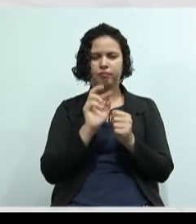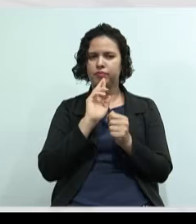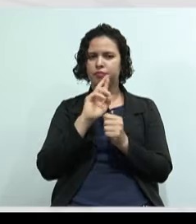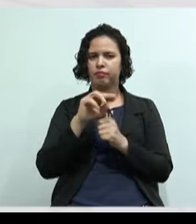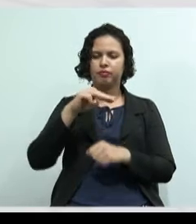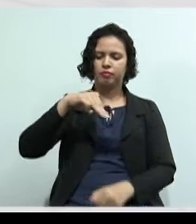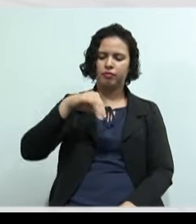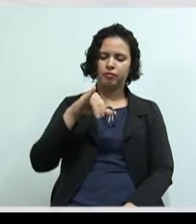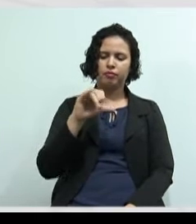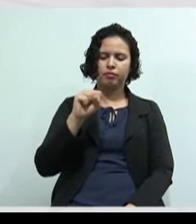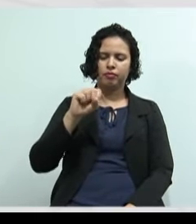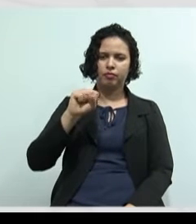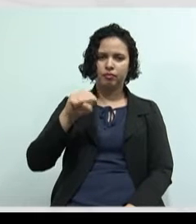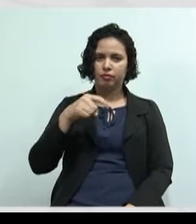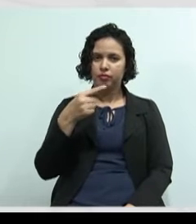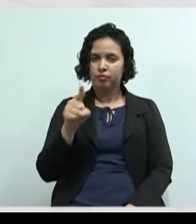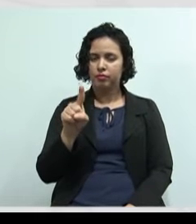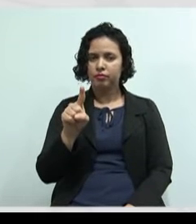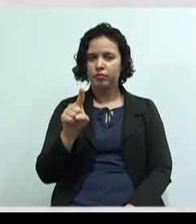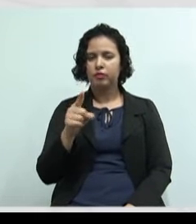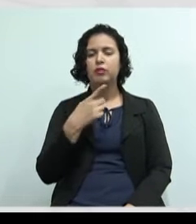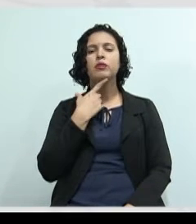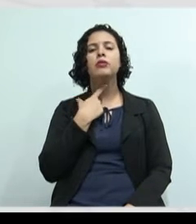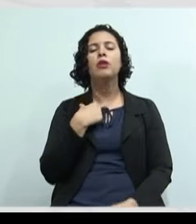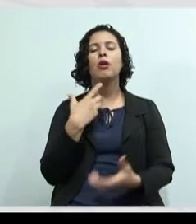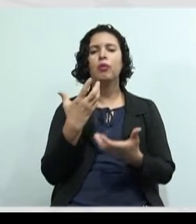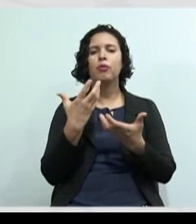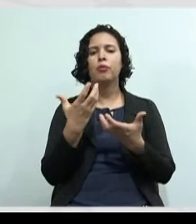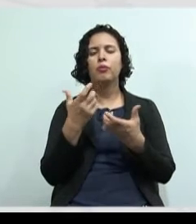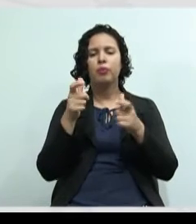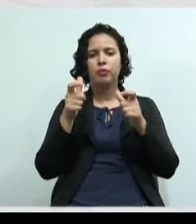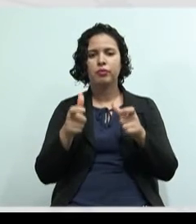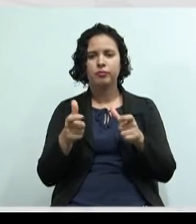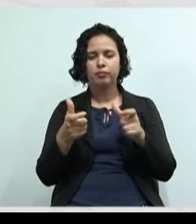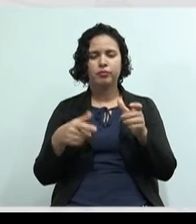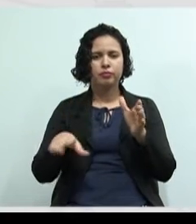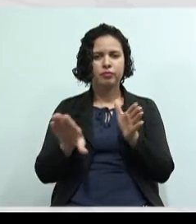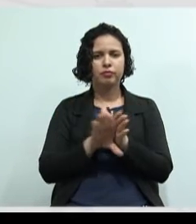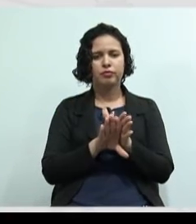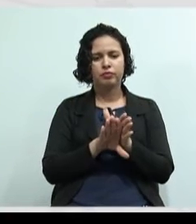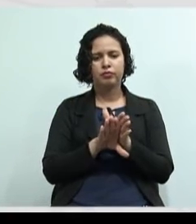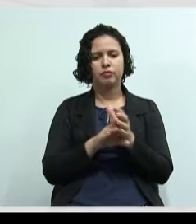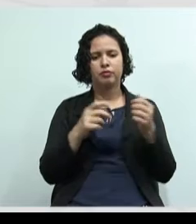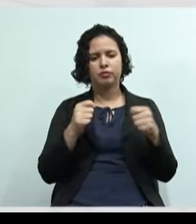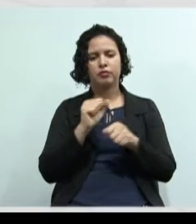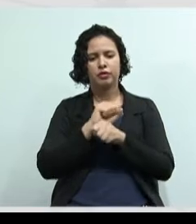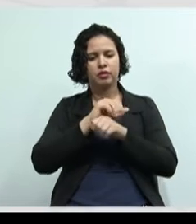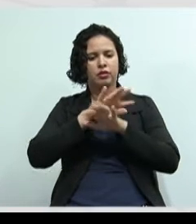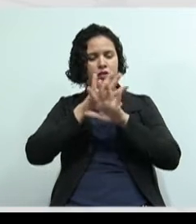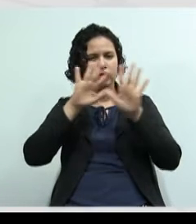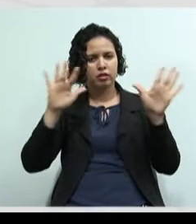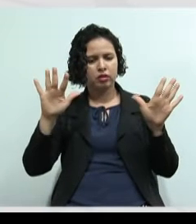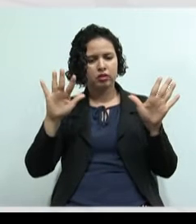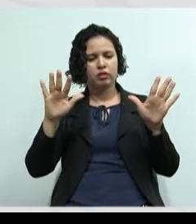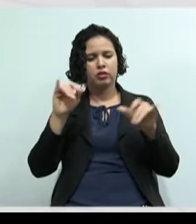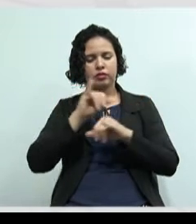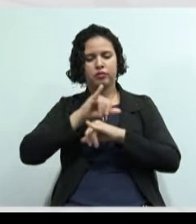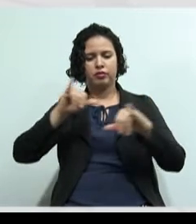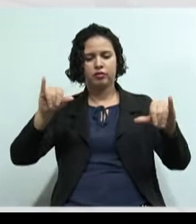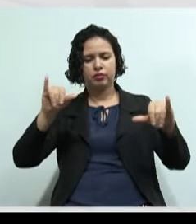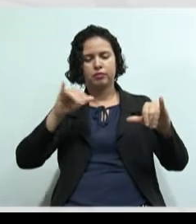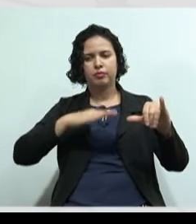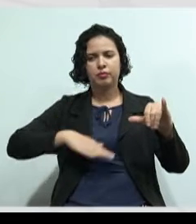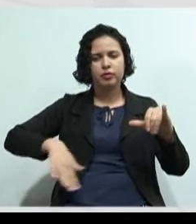A visão envolve os desejos de aonde se quer chegar. Assim como a missão, a visão deve ser claramente definida e divulgada para